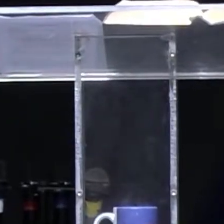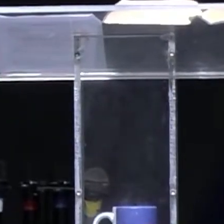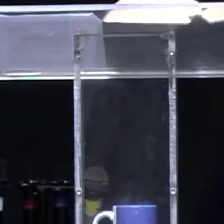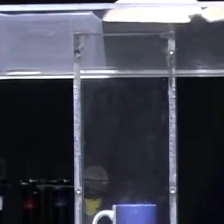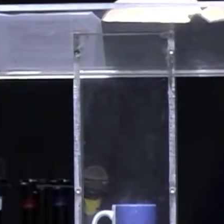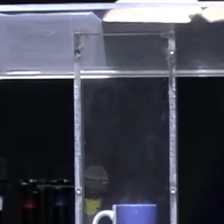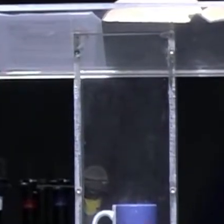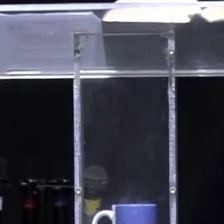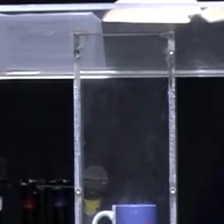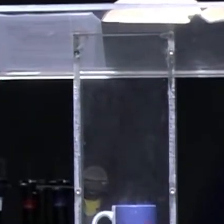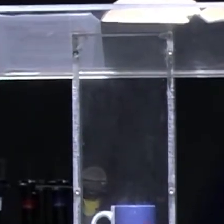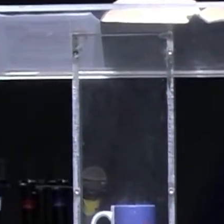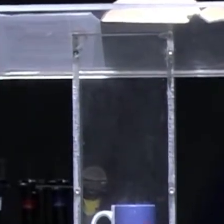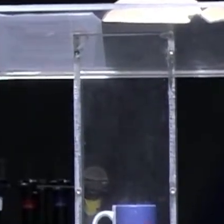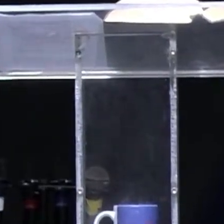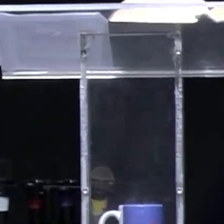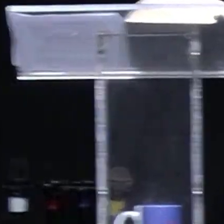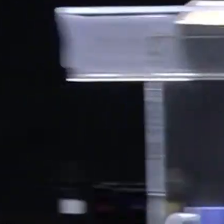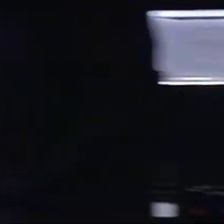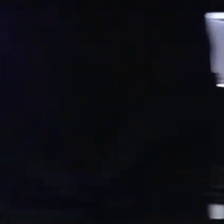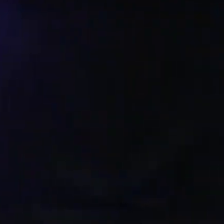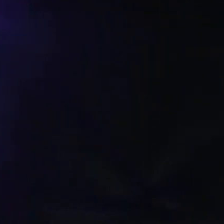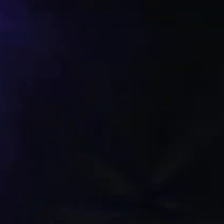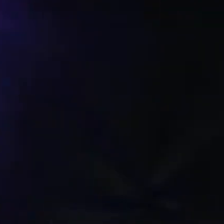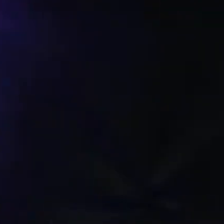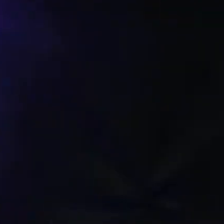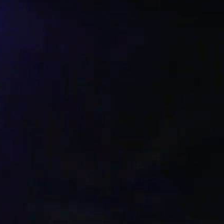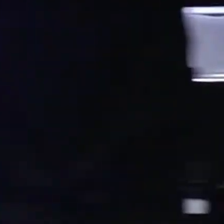errou, exagerou, que pronto, isso é um erro.